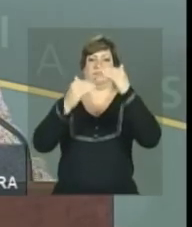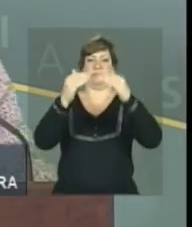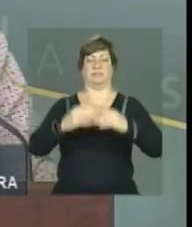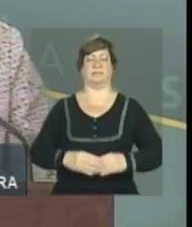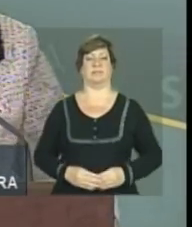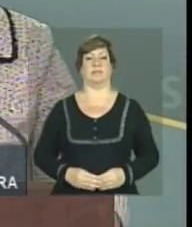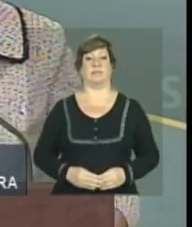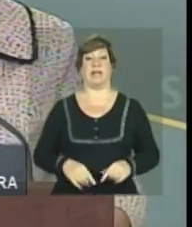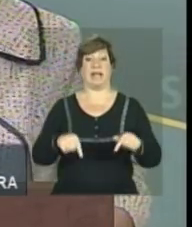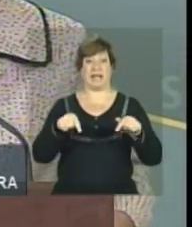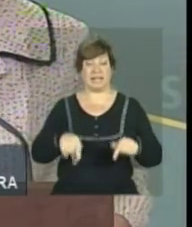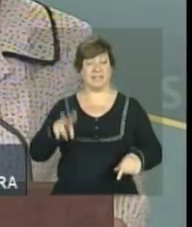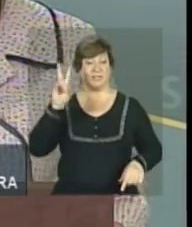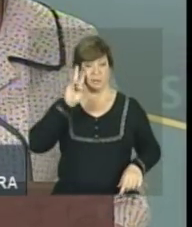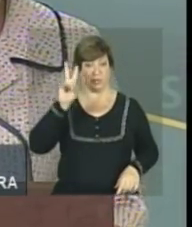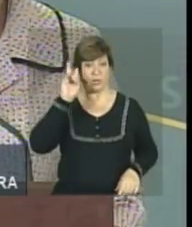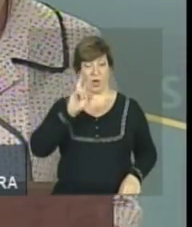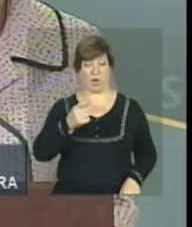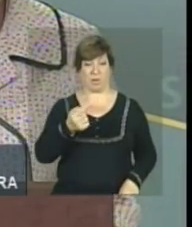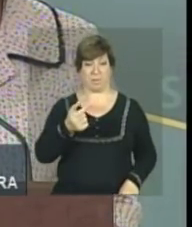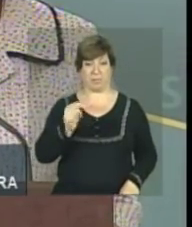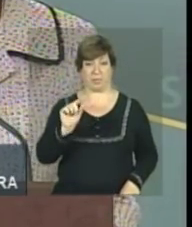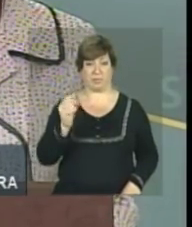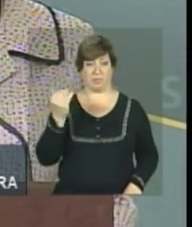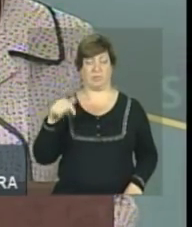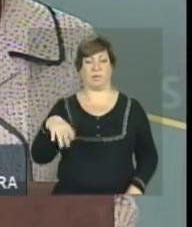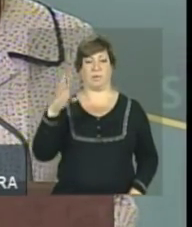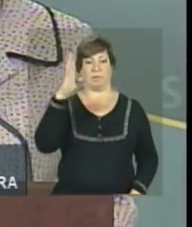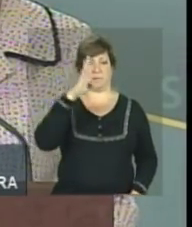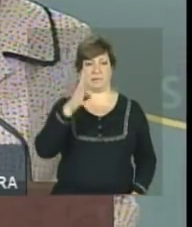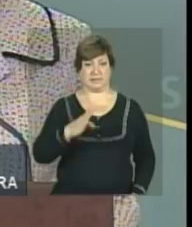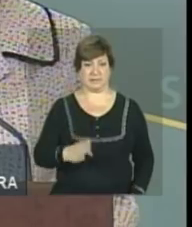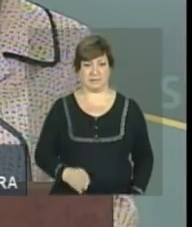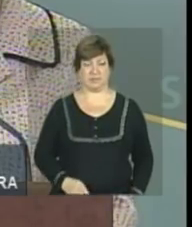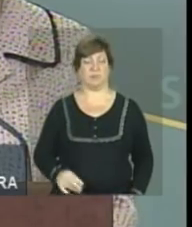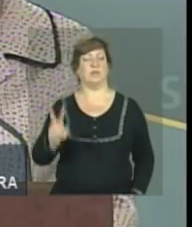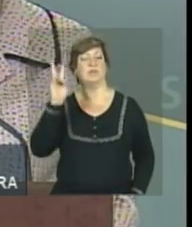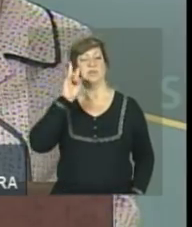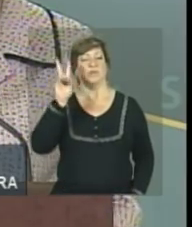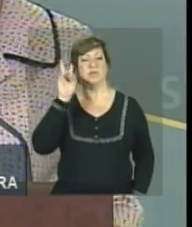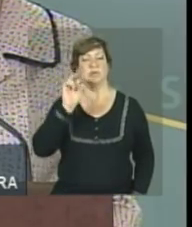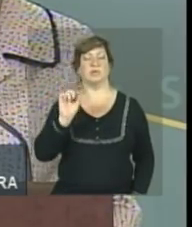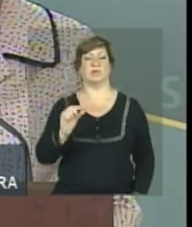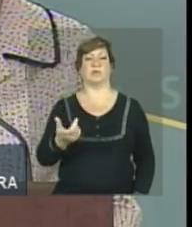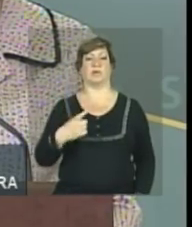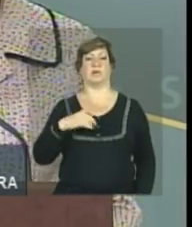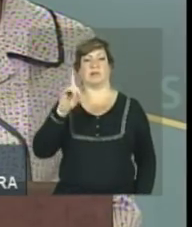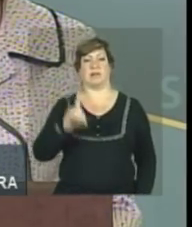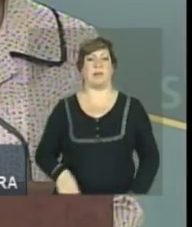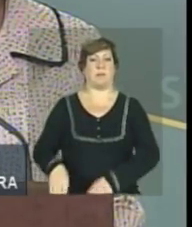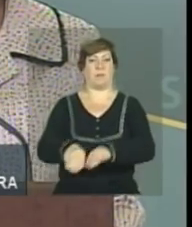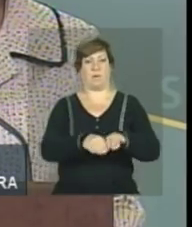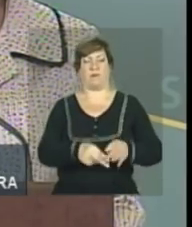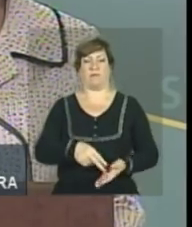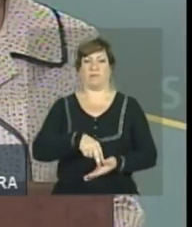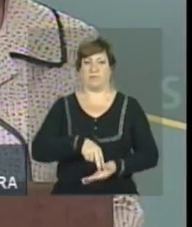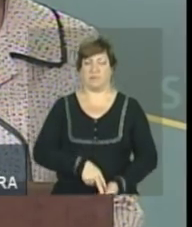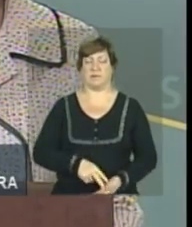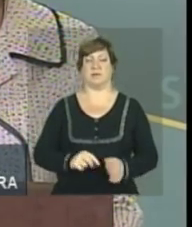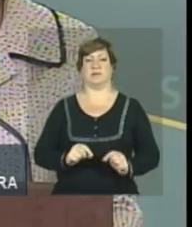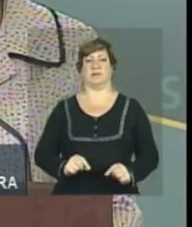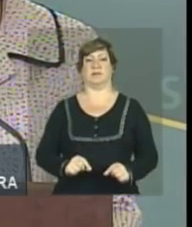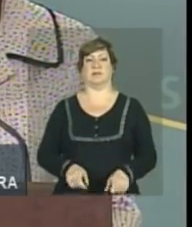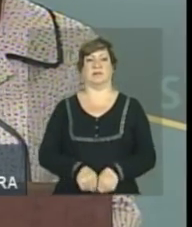Essa história recente do Brasil, história de afirmação da democracia a partir